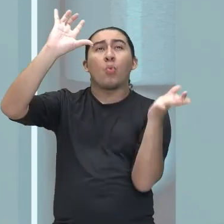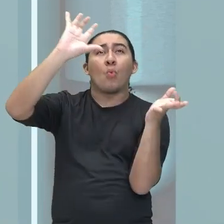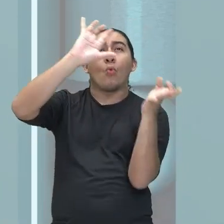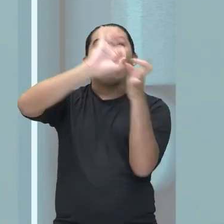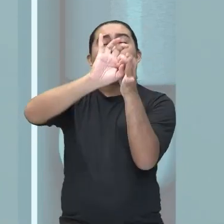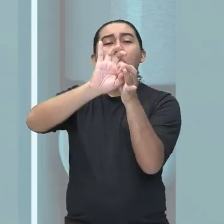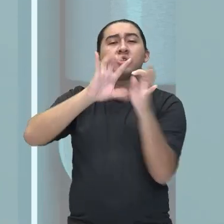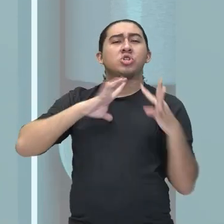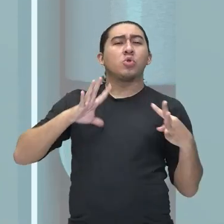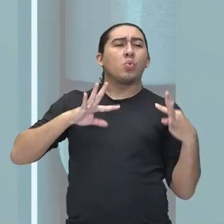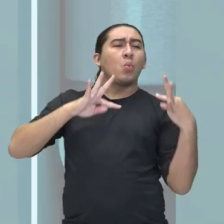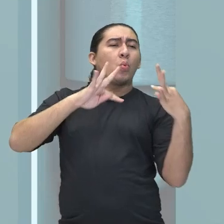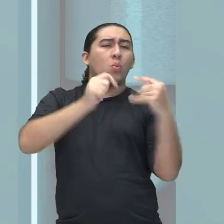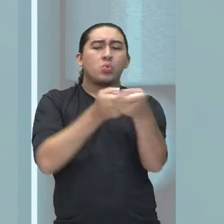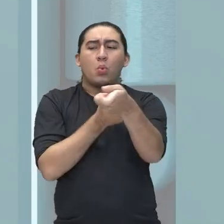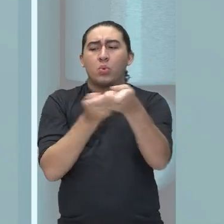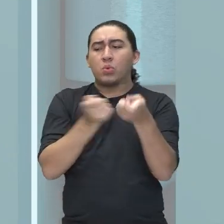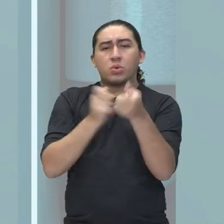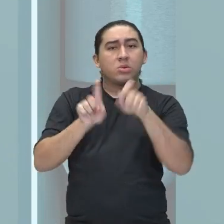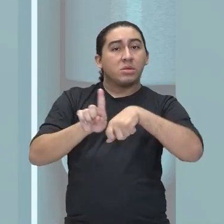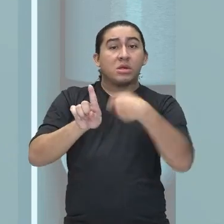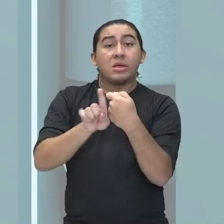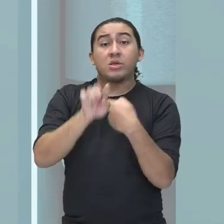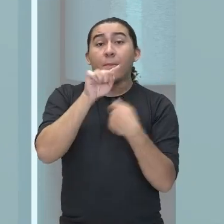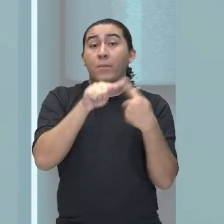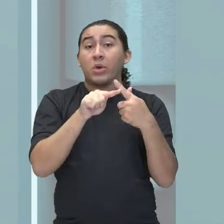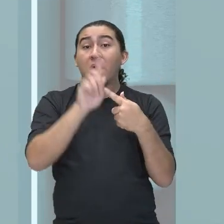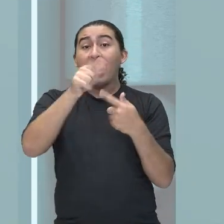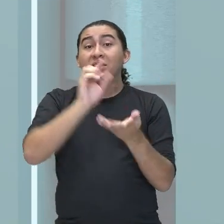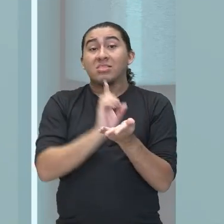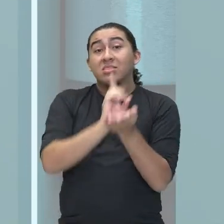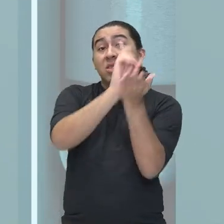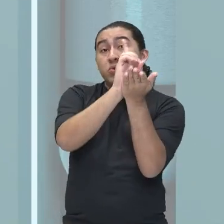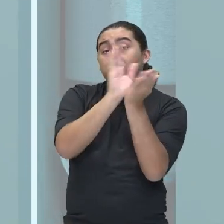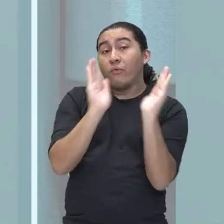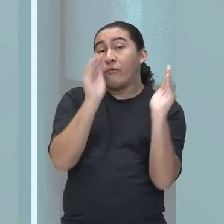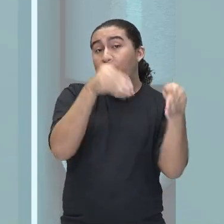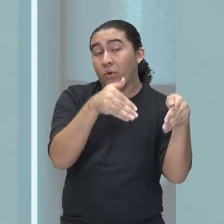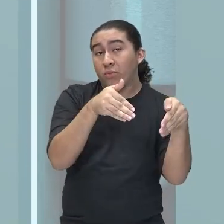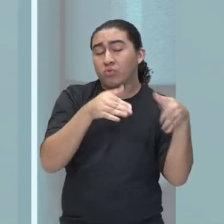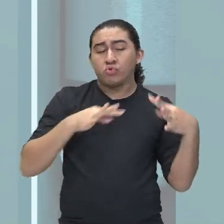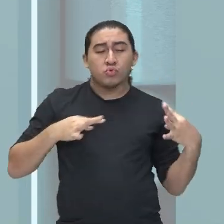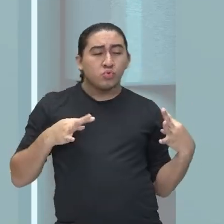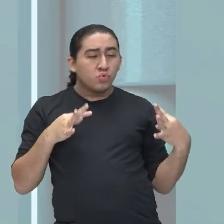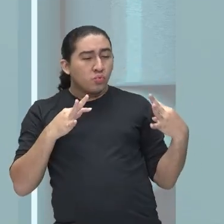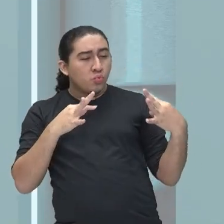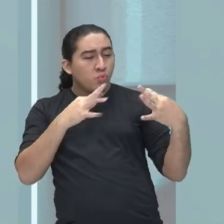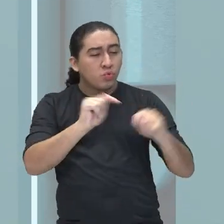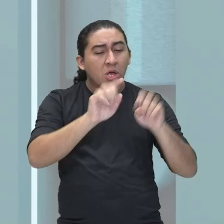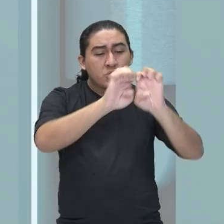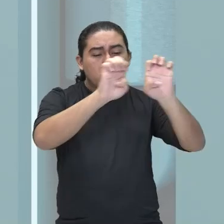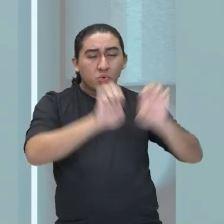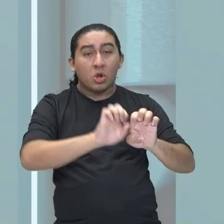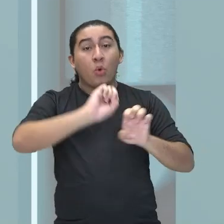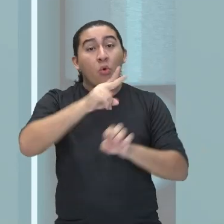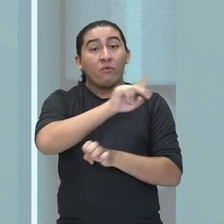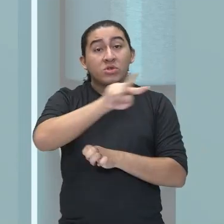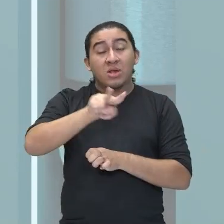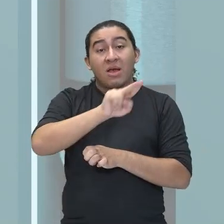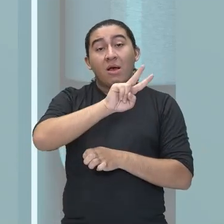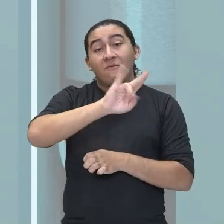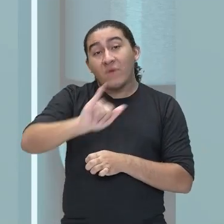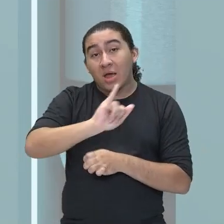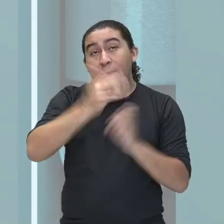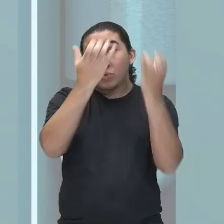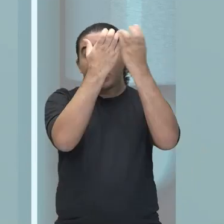as chaves do poder, porque era Deus no centro de tudo. Tudo era pecado, ou você ia para o céu ou você ia para o